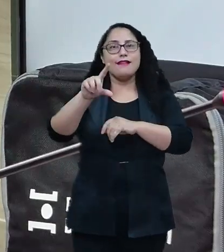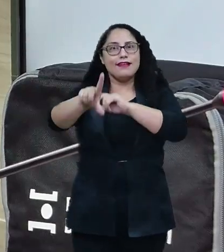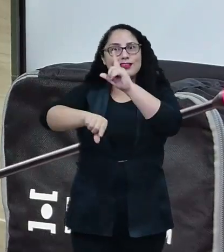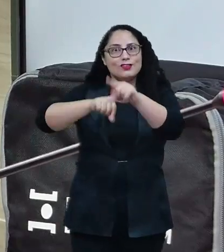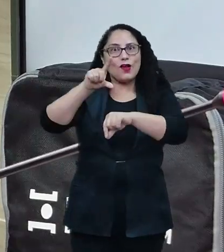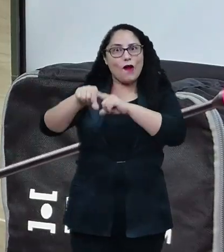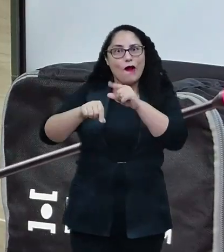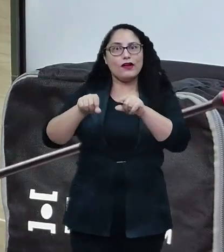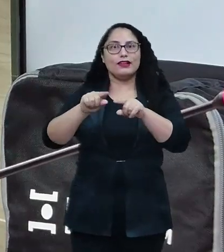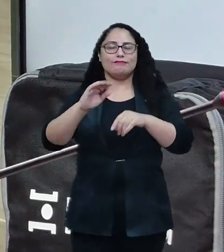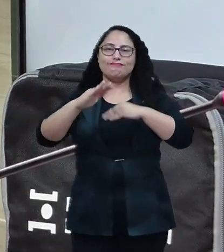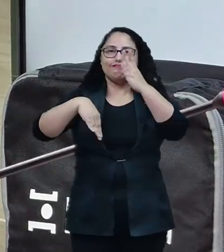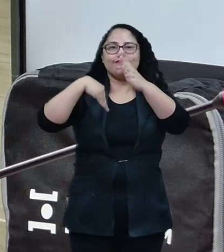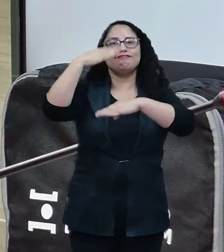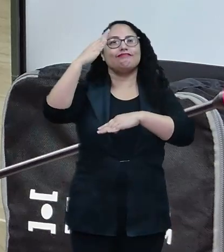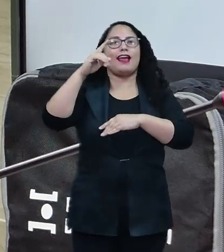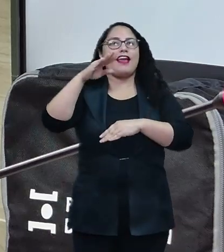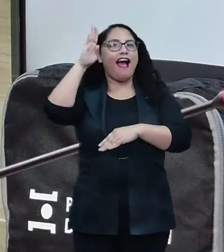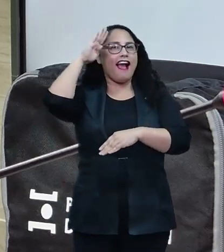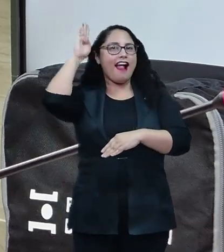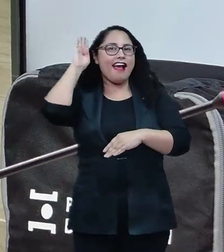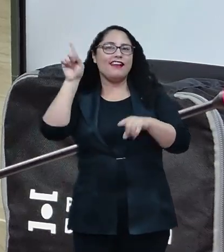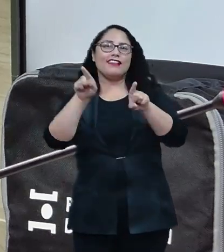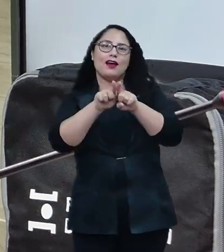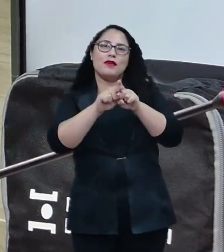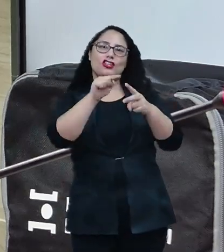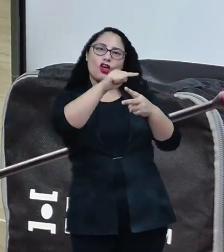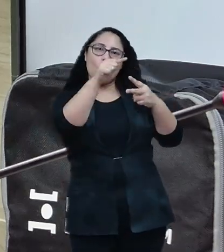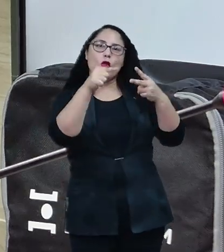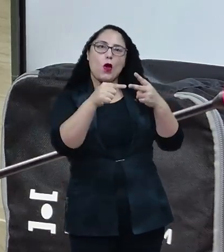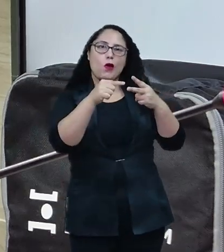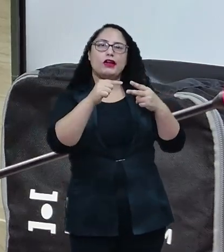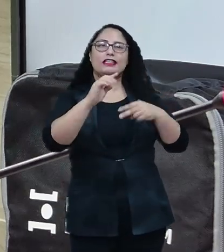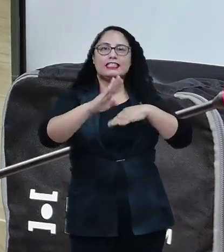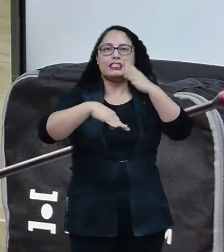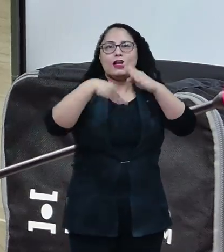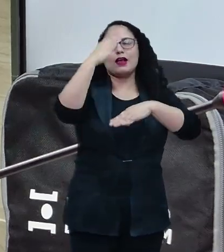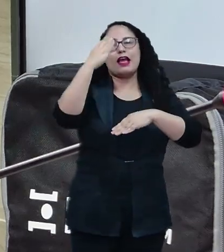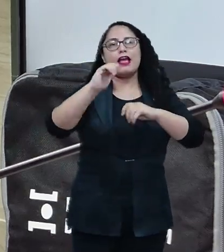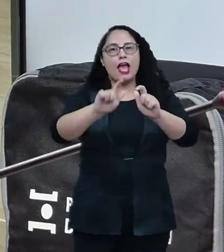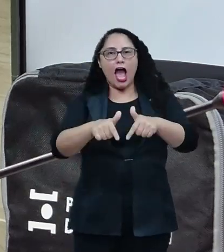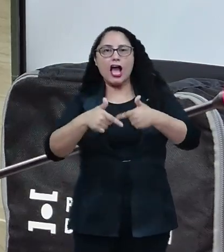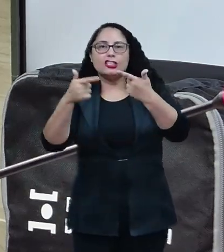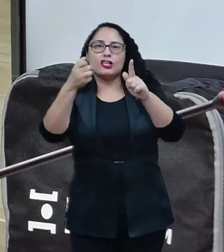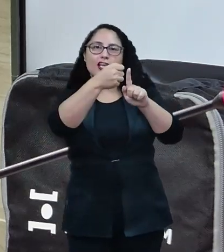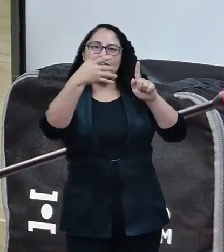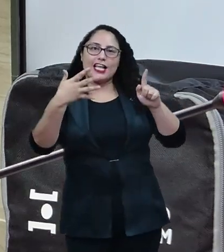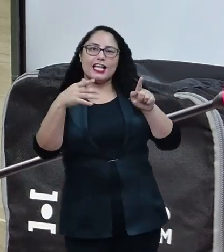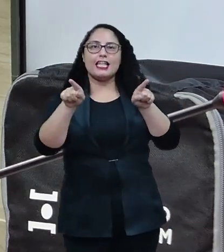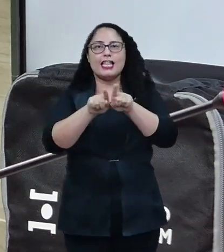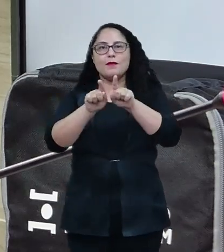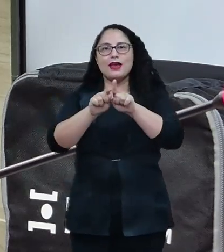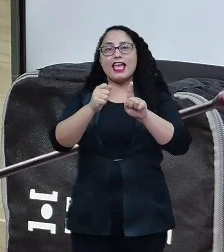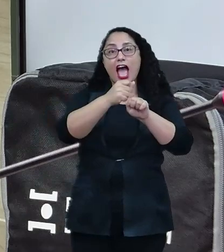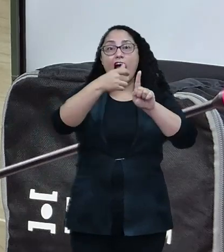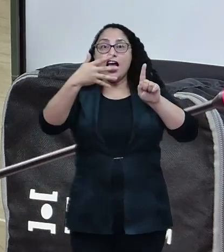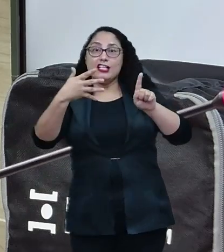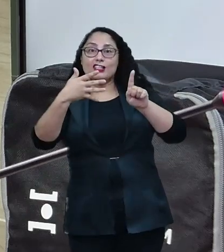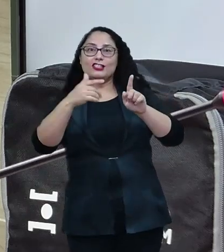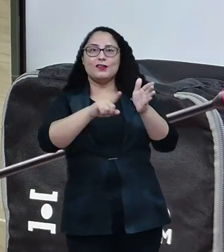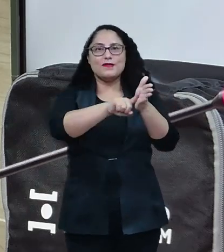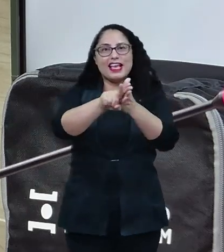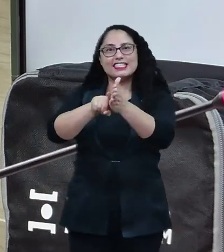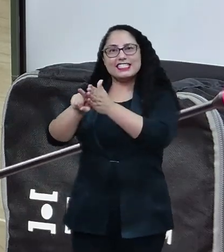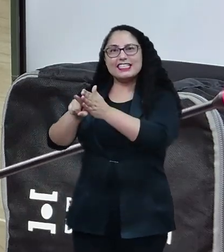critério desempenho acadêmico, né, tinha os dois critérios, que era desempenho em ações de extensão e ações de pesquisa.